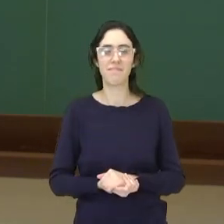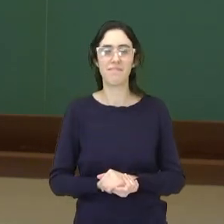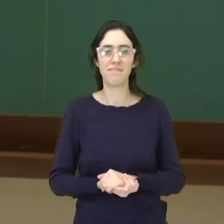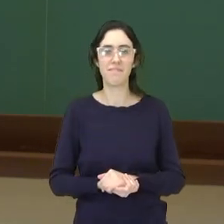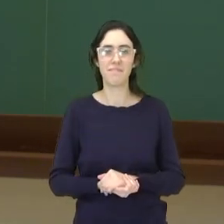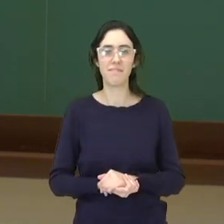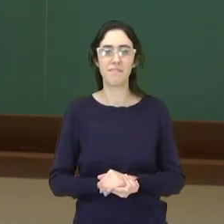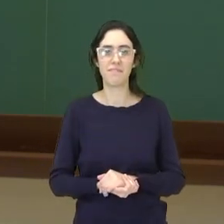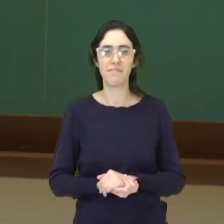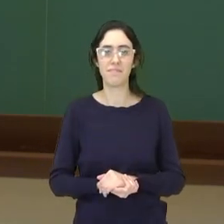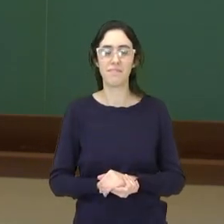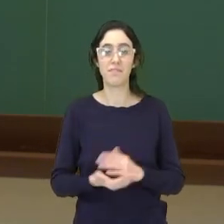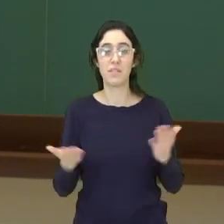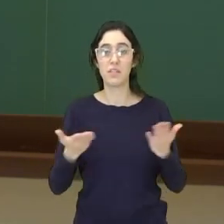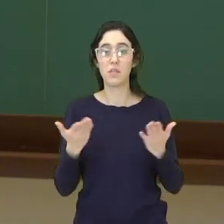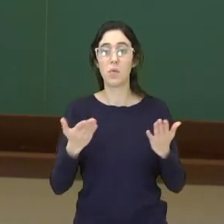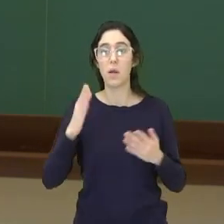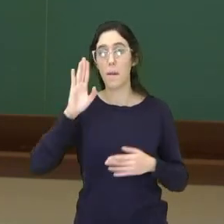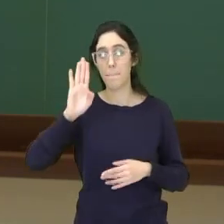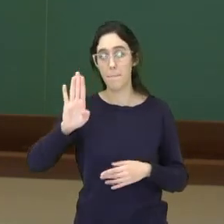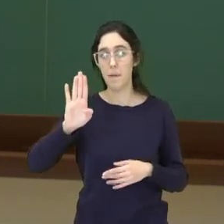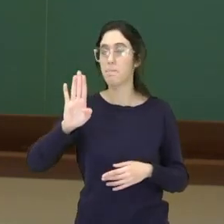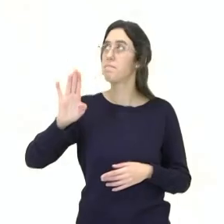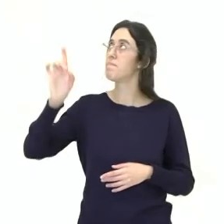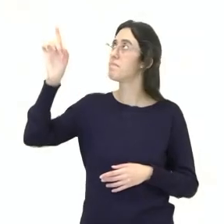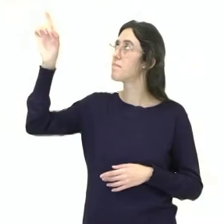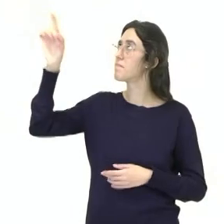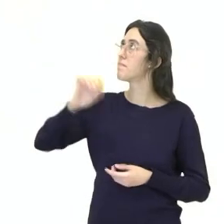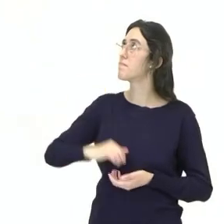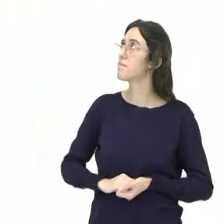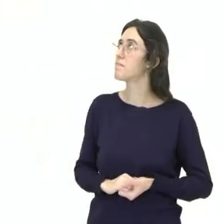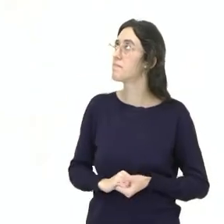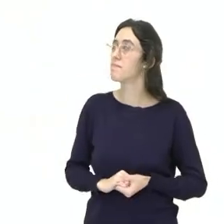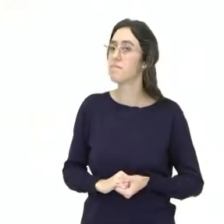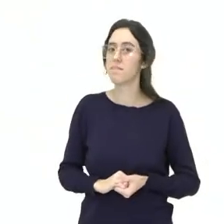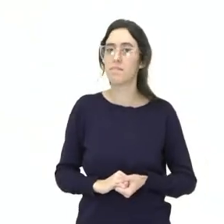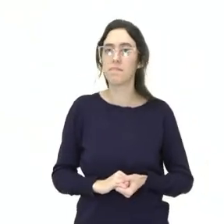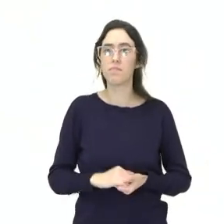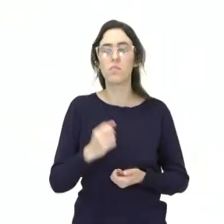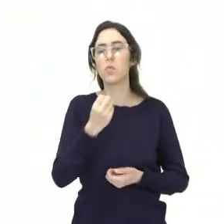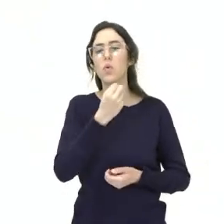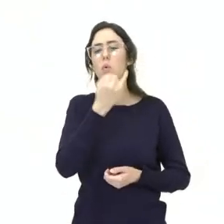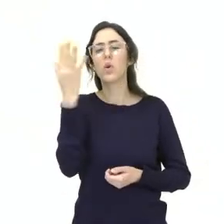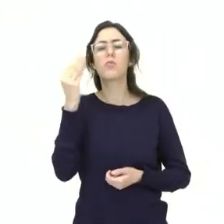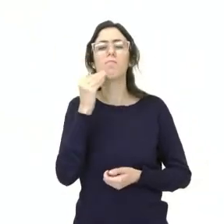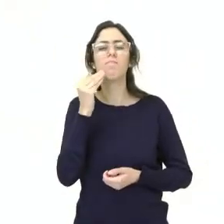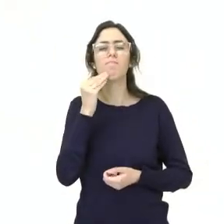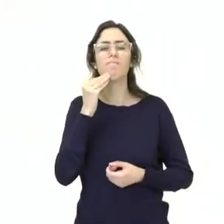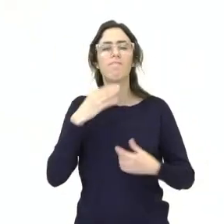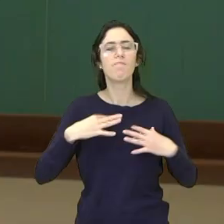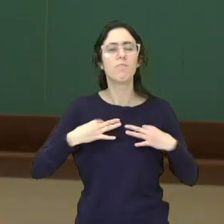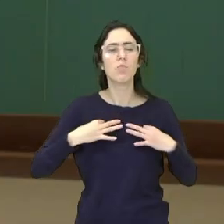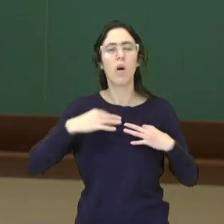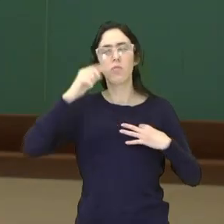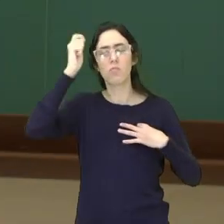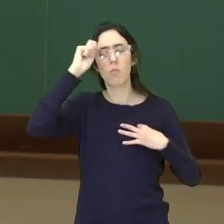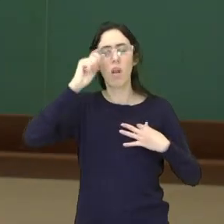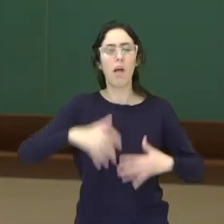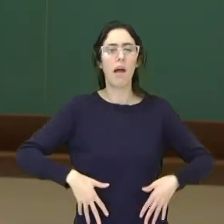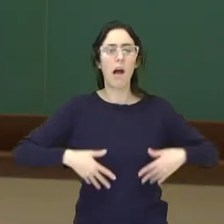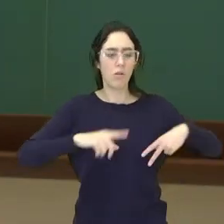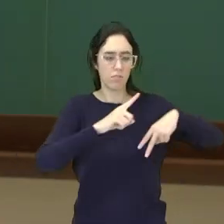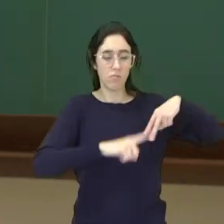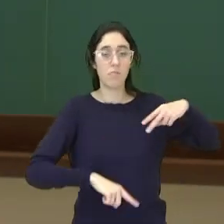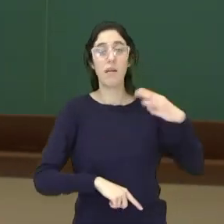Agora nós vamos resolver a letra B. Dá uma olhada. Quantas são as composições de vestuário possíveis neste sorteio? Então, existem 3 peças de